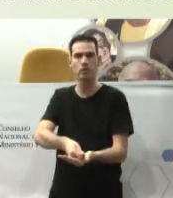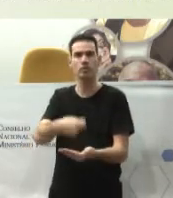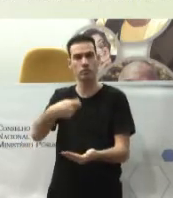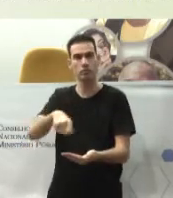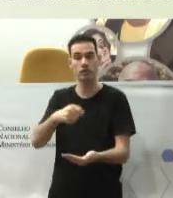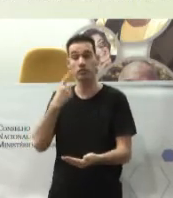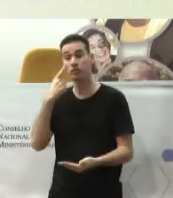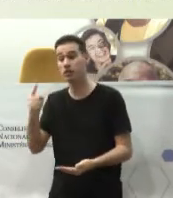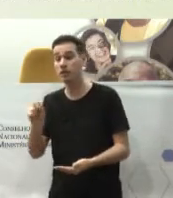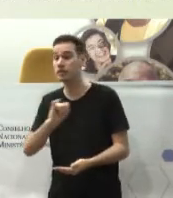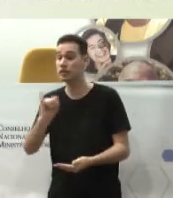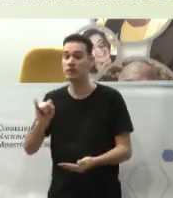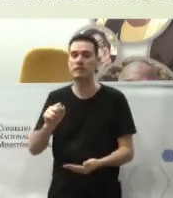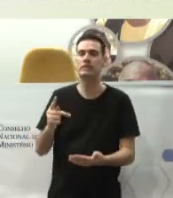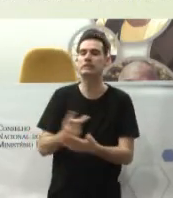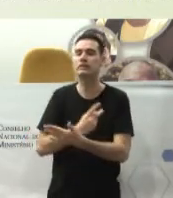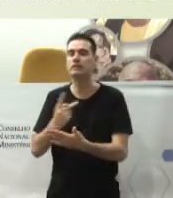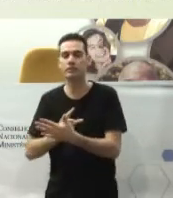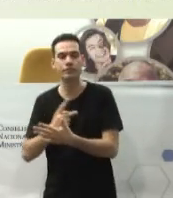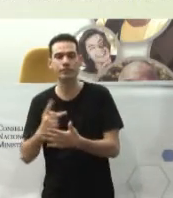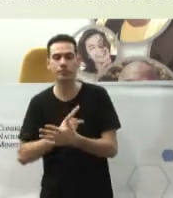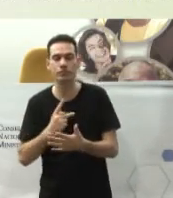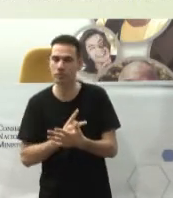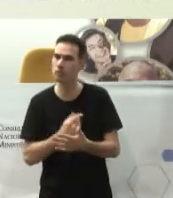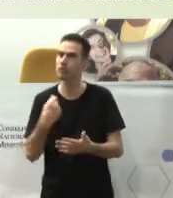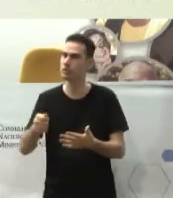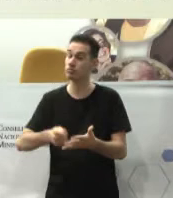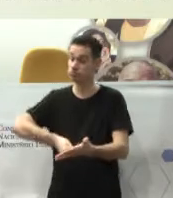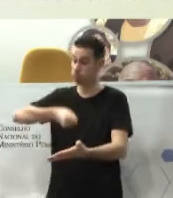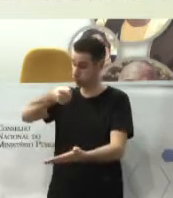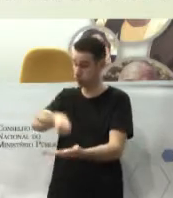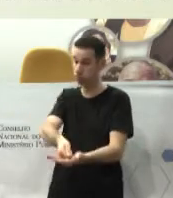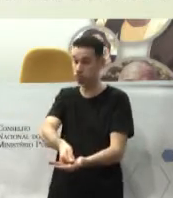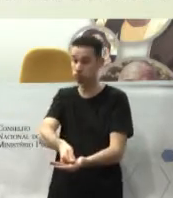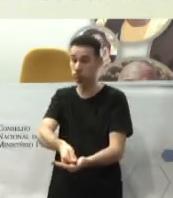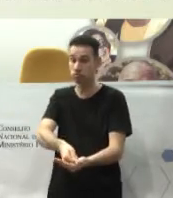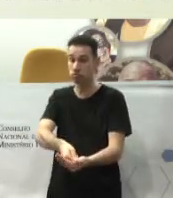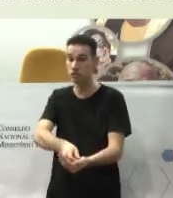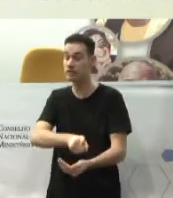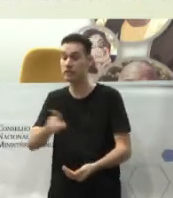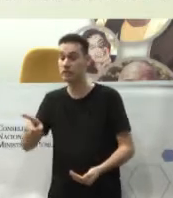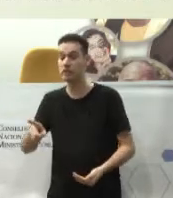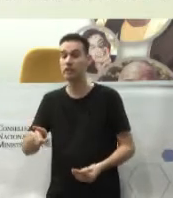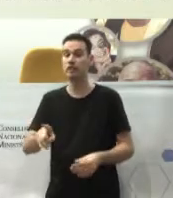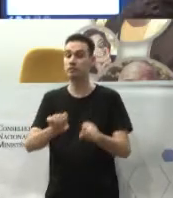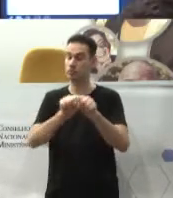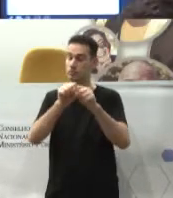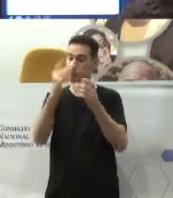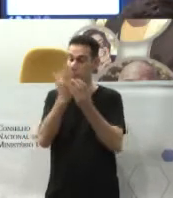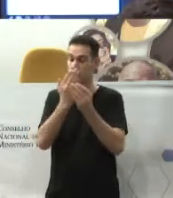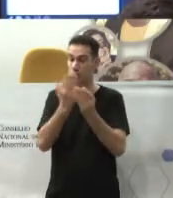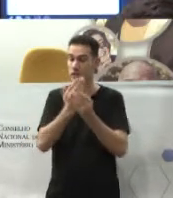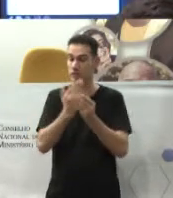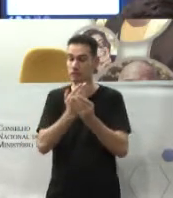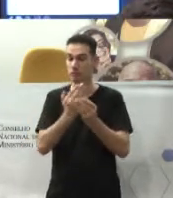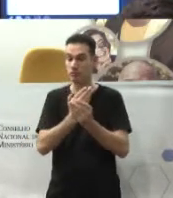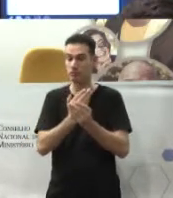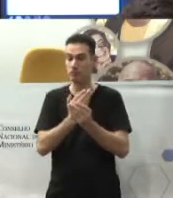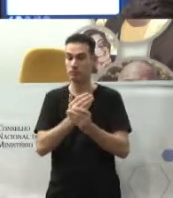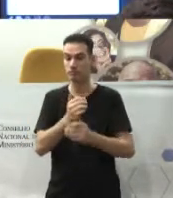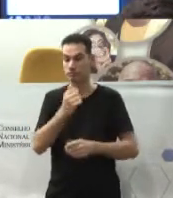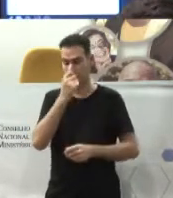responsabilizar aqueles que fazem parte do processo de autocomposição. Não